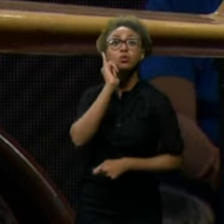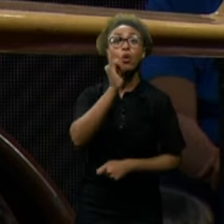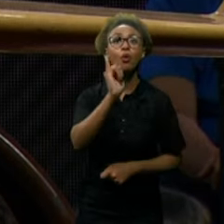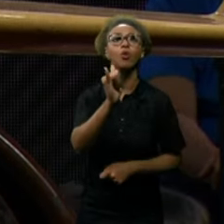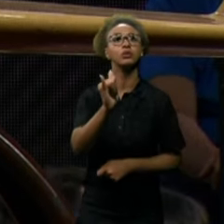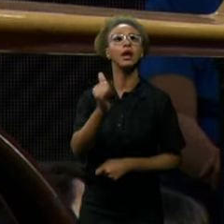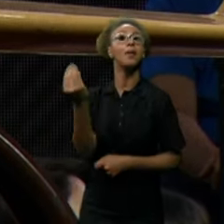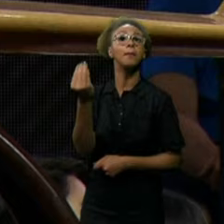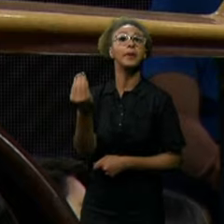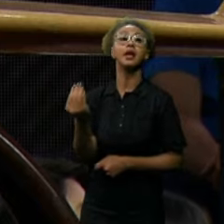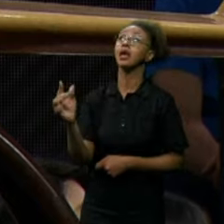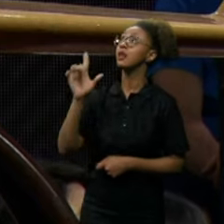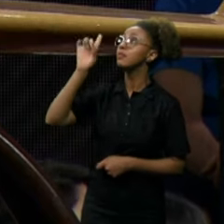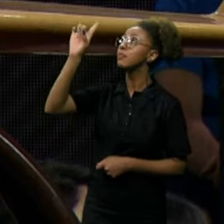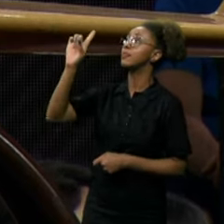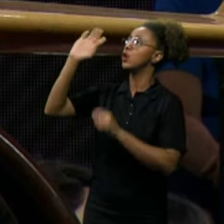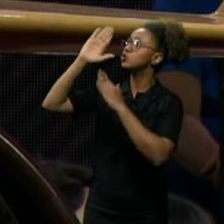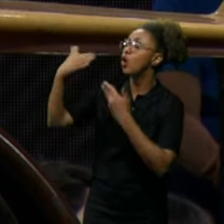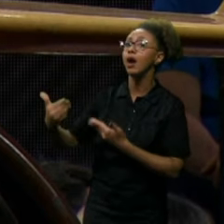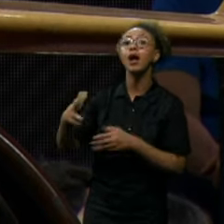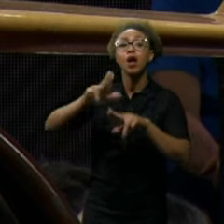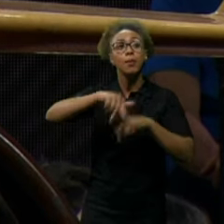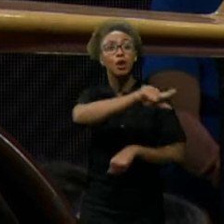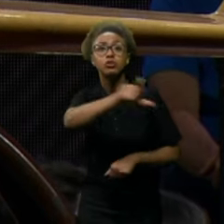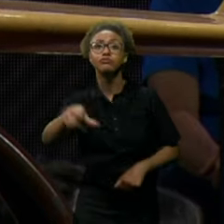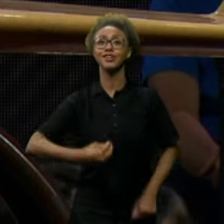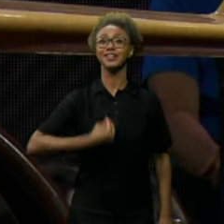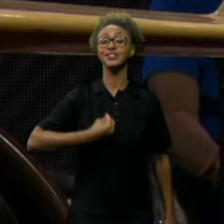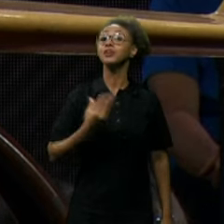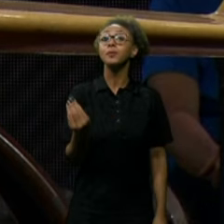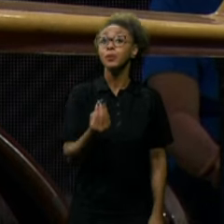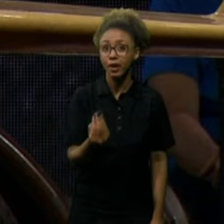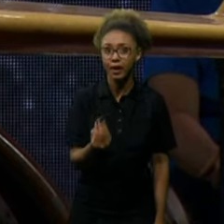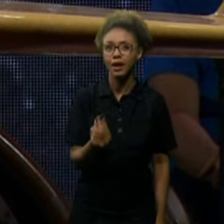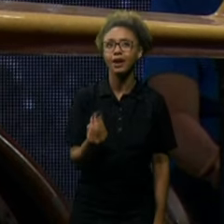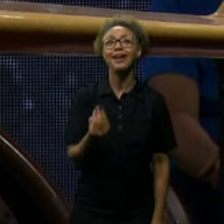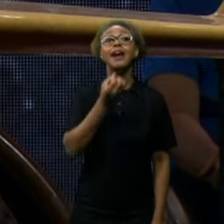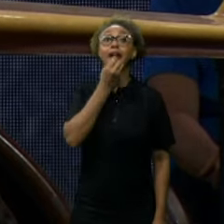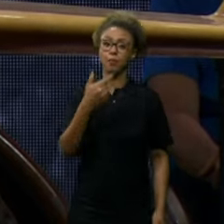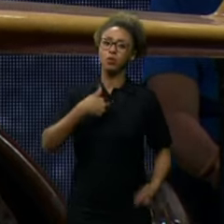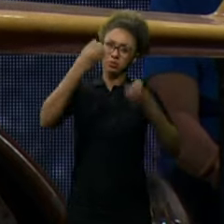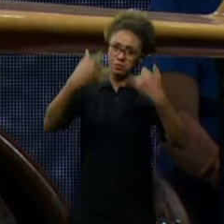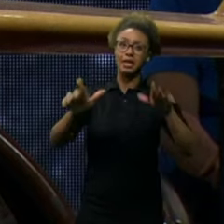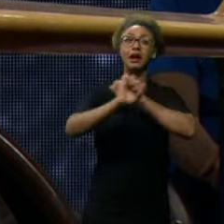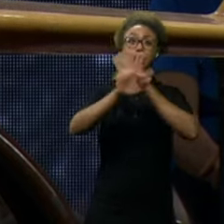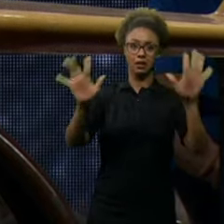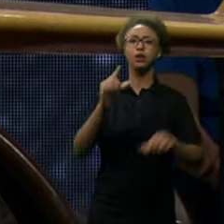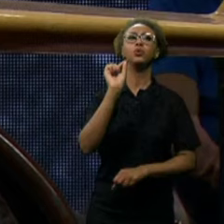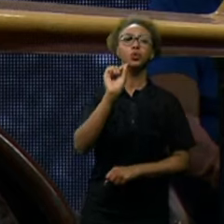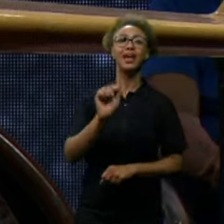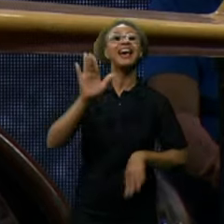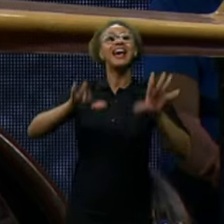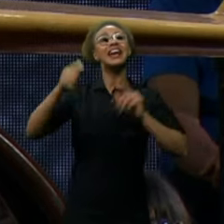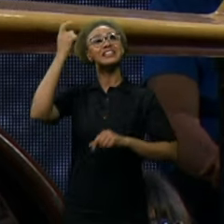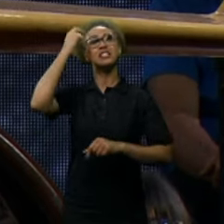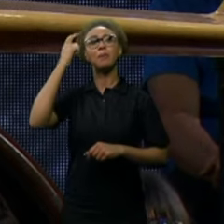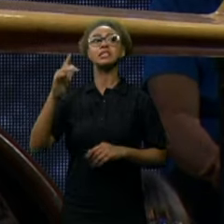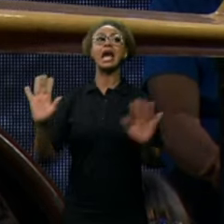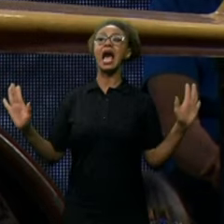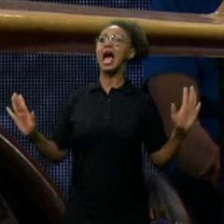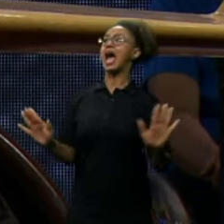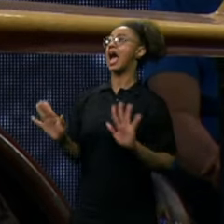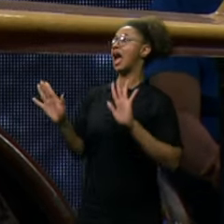testemunho de honra a Deus pela vida de cada um de vocês porque isso aqui até bom ficar claro que às vezes a gente pensa que é um